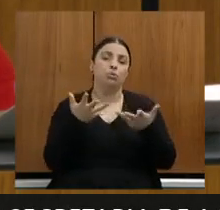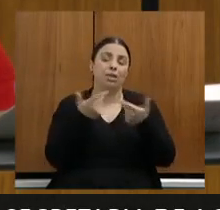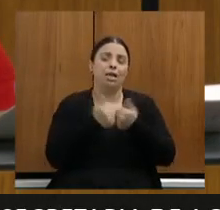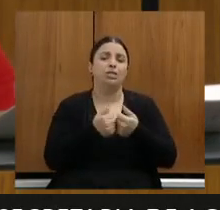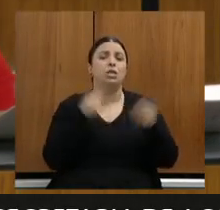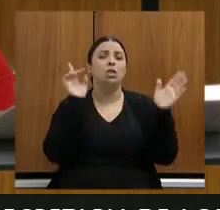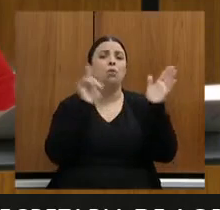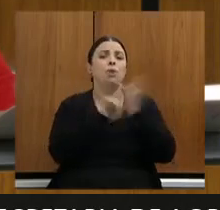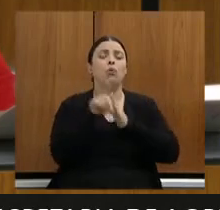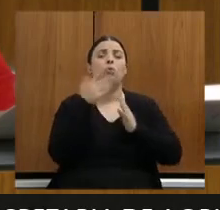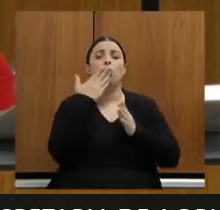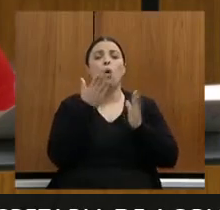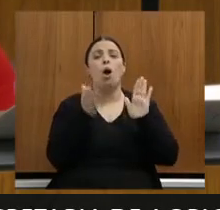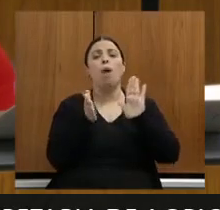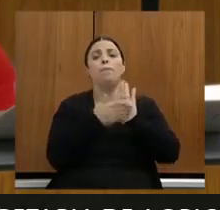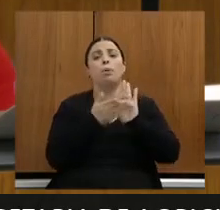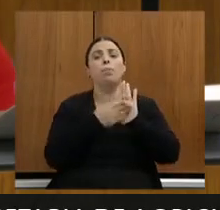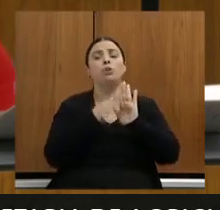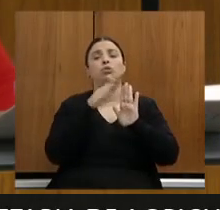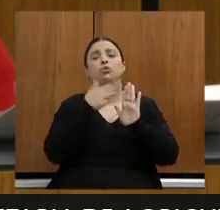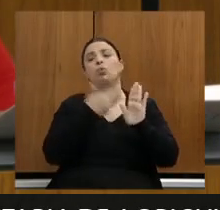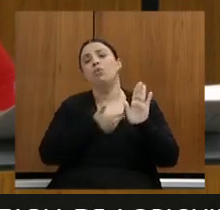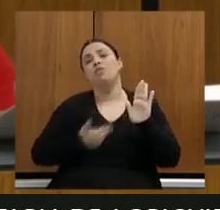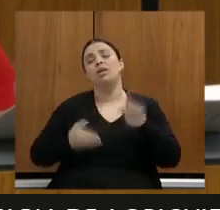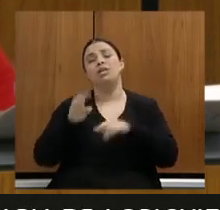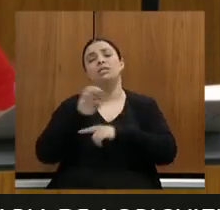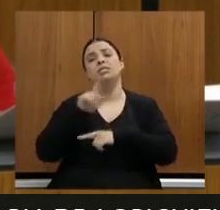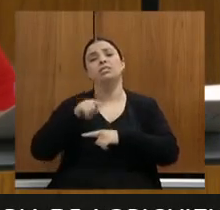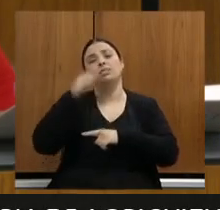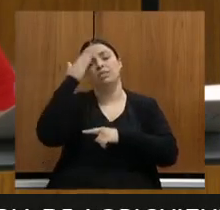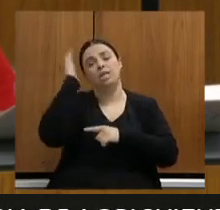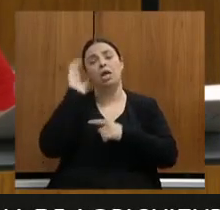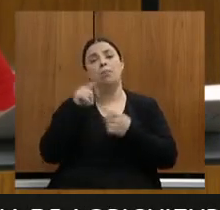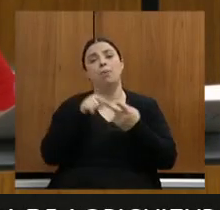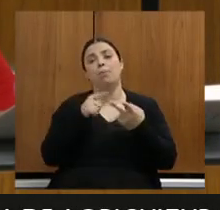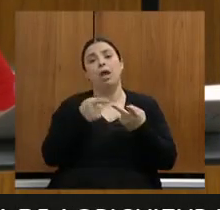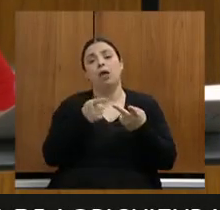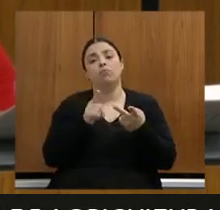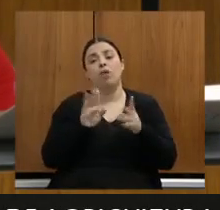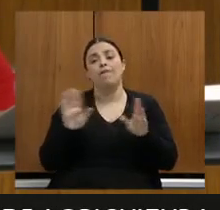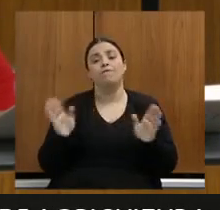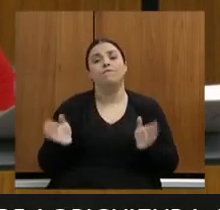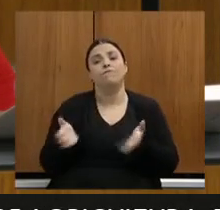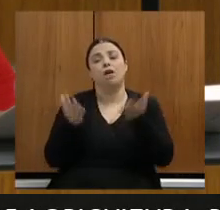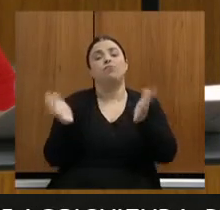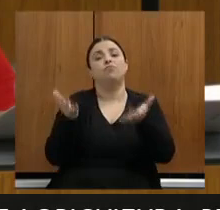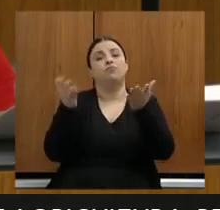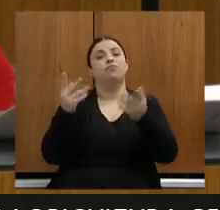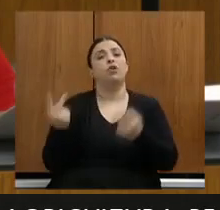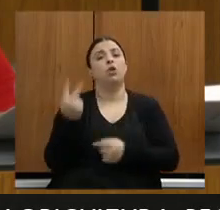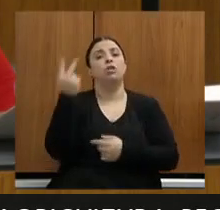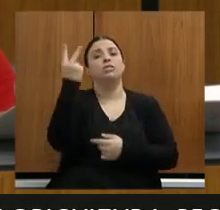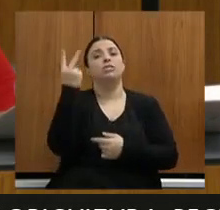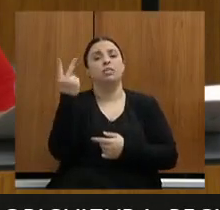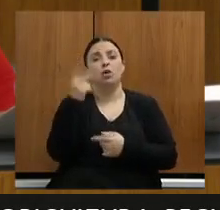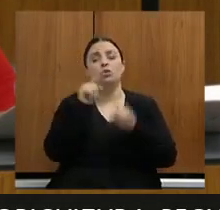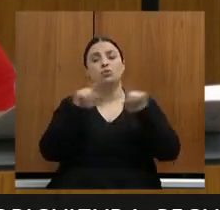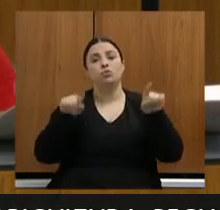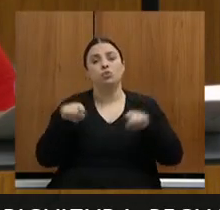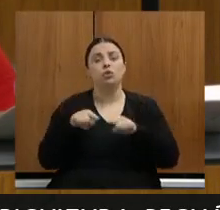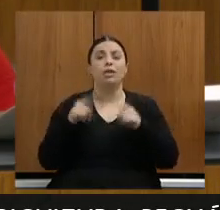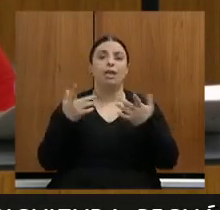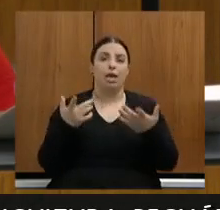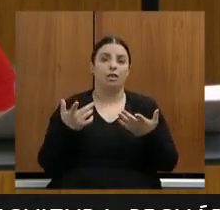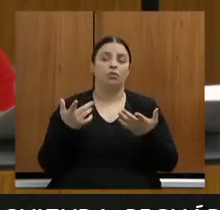Zema em relação à valorização dos Servidores EA continuidade da convocação né de servidores efetivos